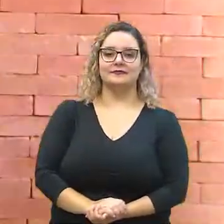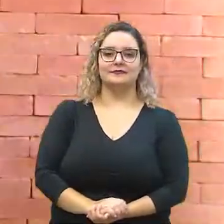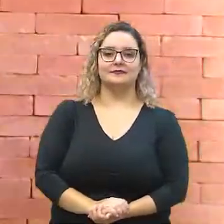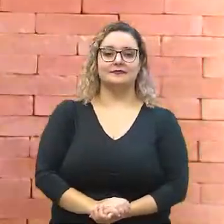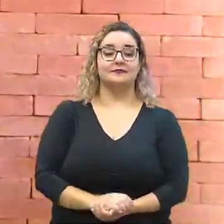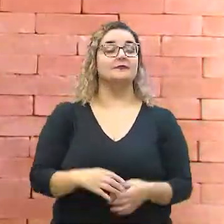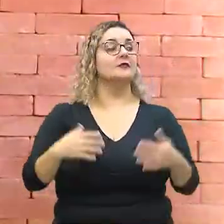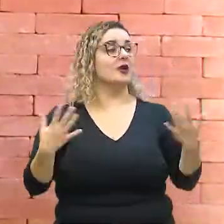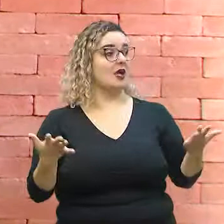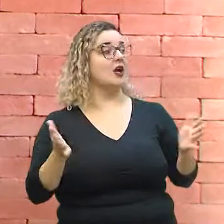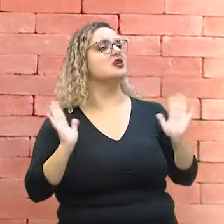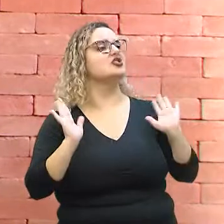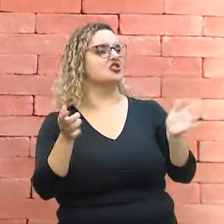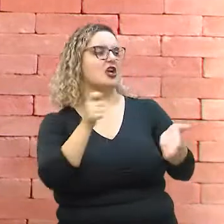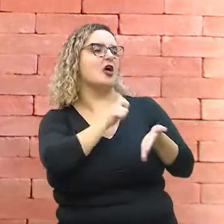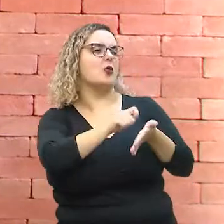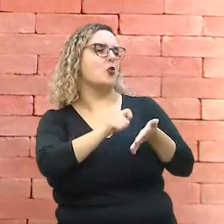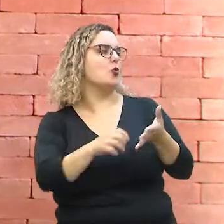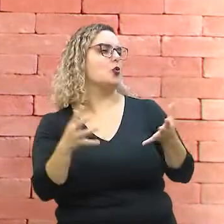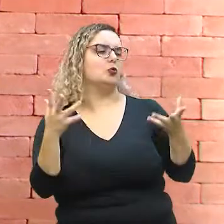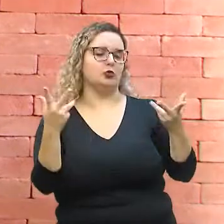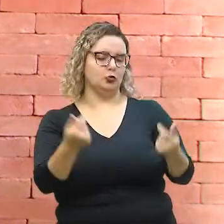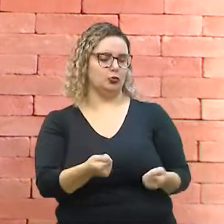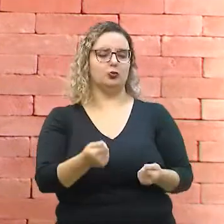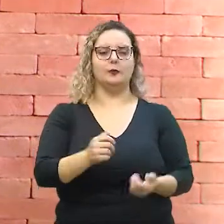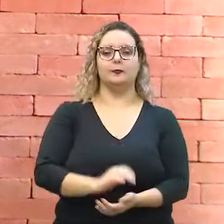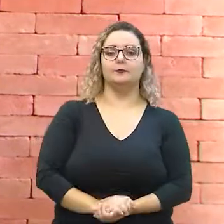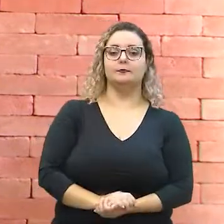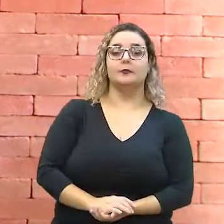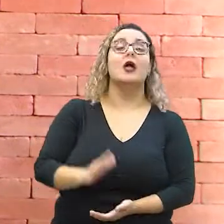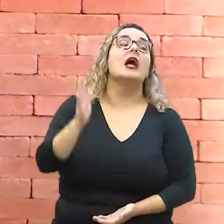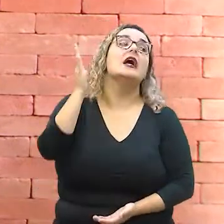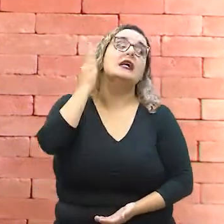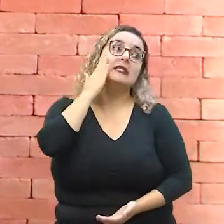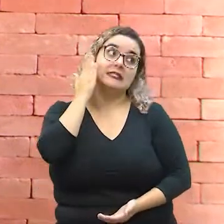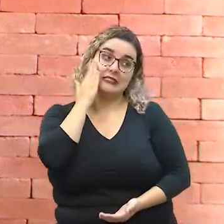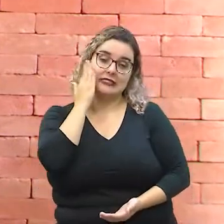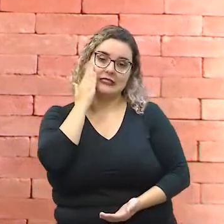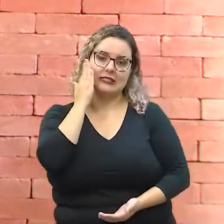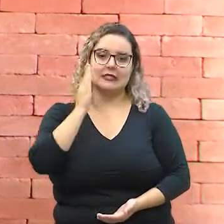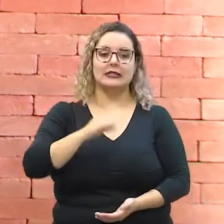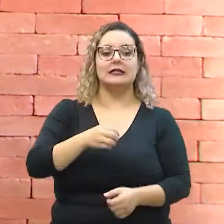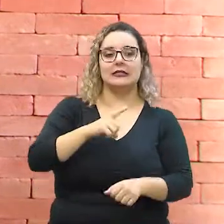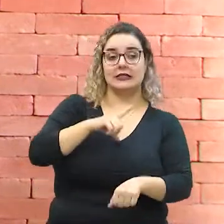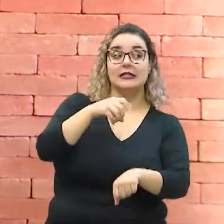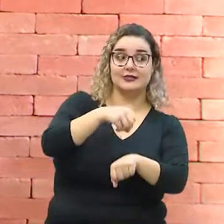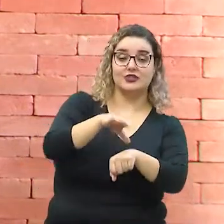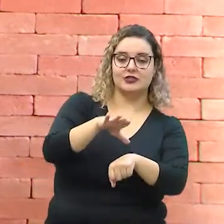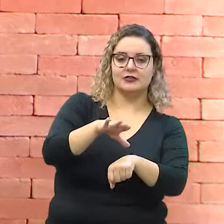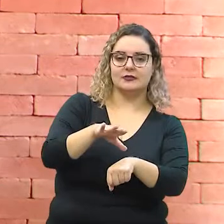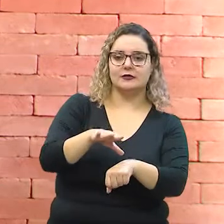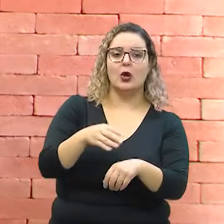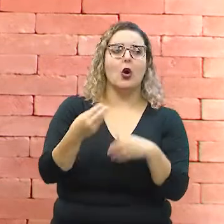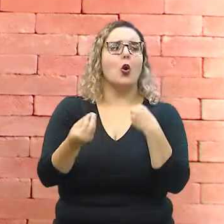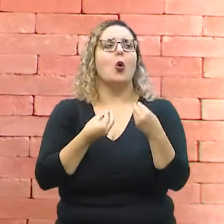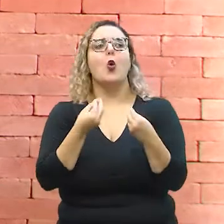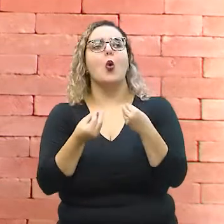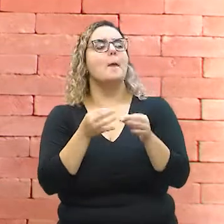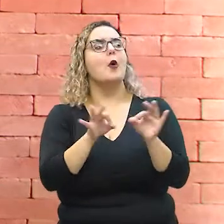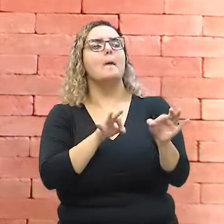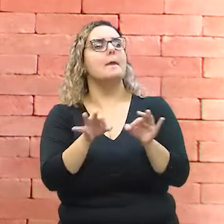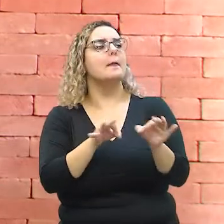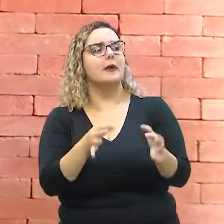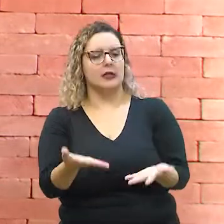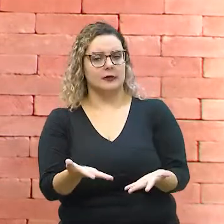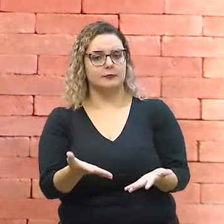Gui, o pessoal já anotou tudo e eu sei que você tem mais uma dica. Agora vamos falar um pouquinho mais do modo de preparo, né? Sim. Então